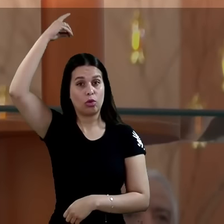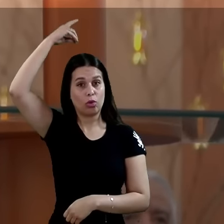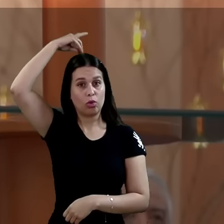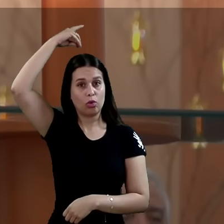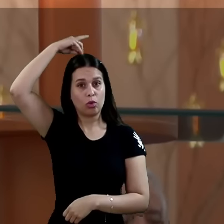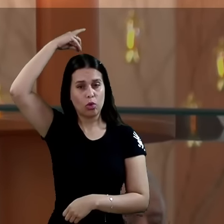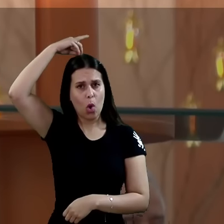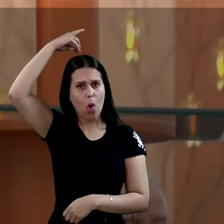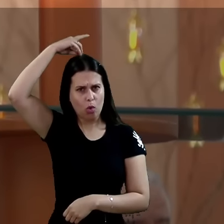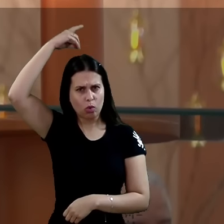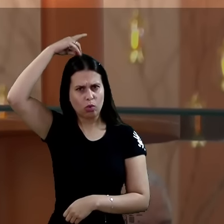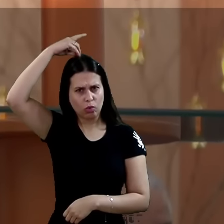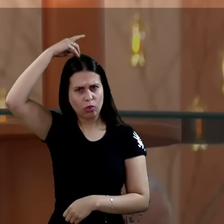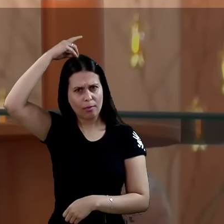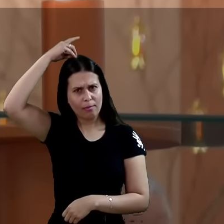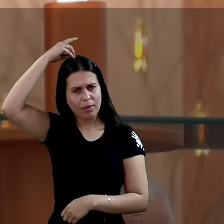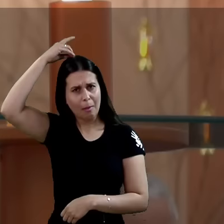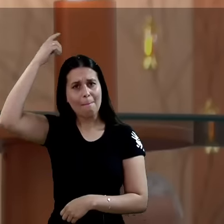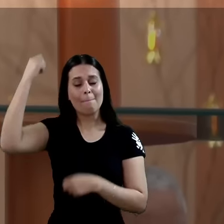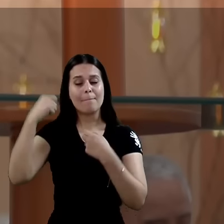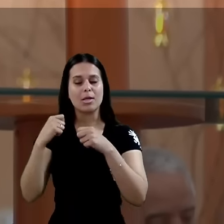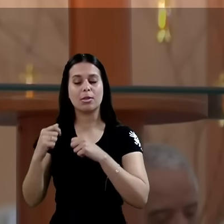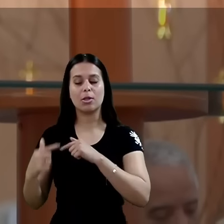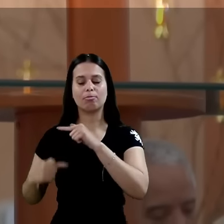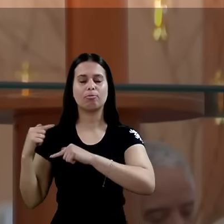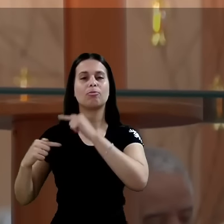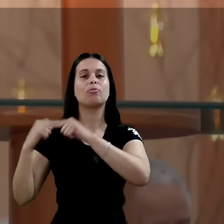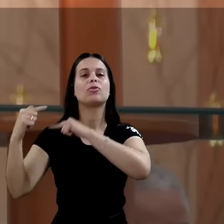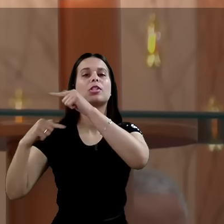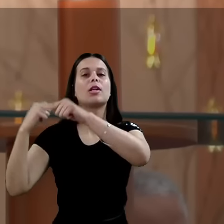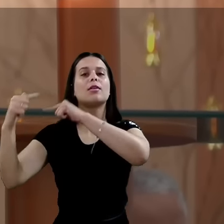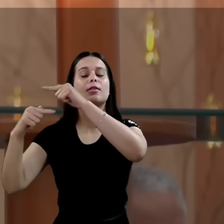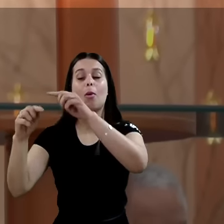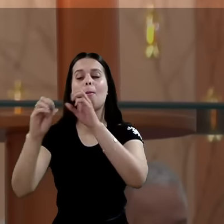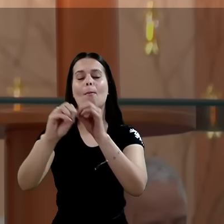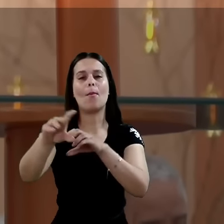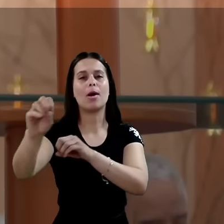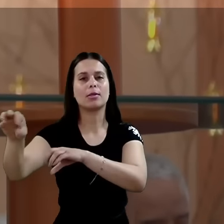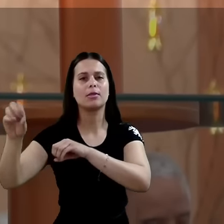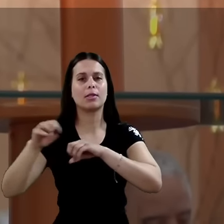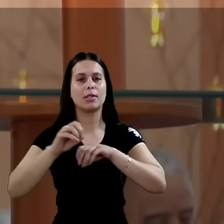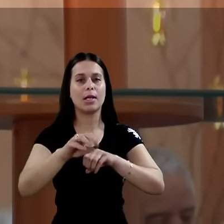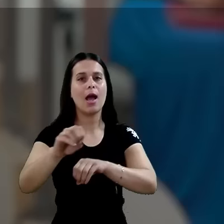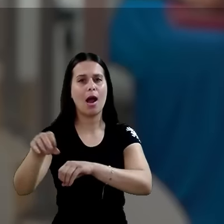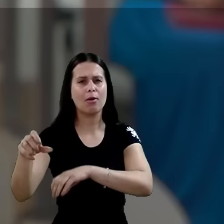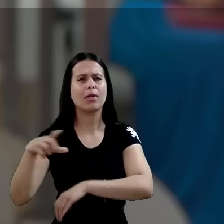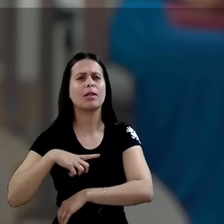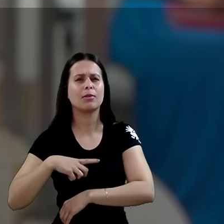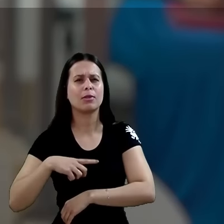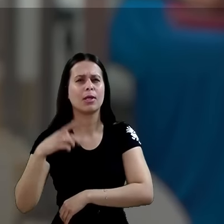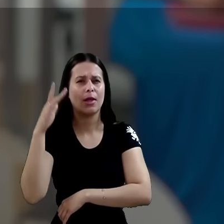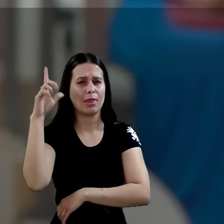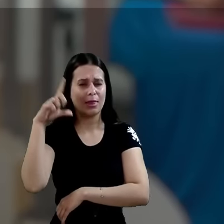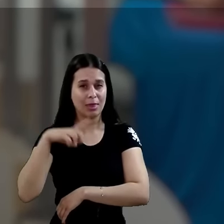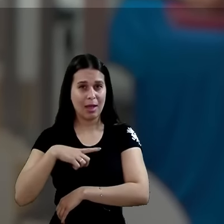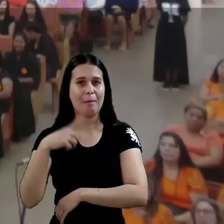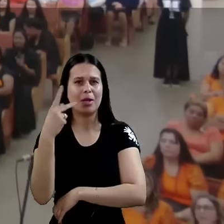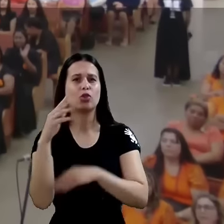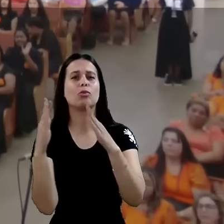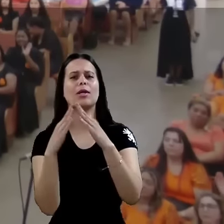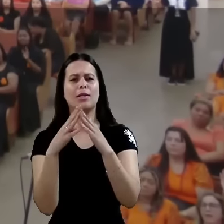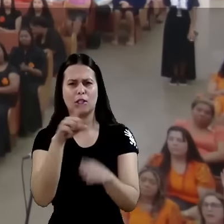vamos embutir na nossa geração na nossa descendência de que Deus tem pra sua igreja dons espirituais quem acredita diga